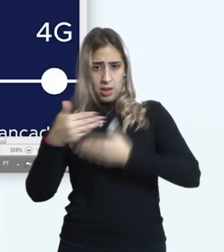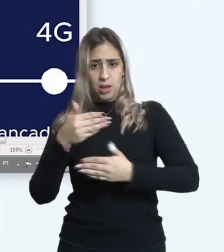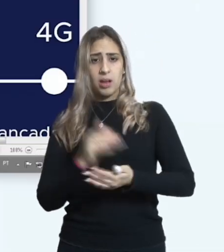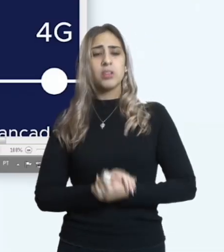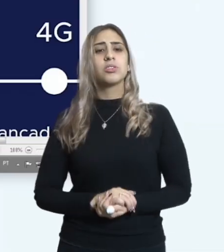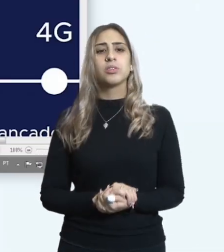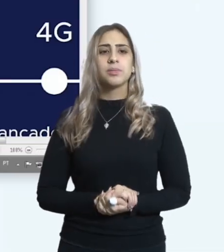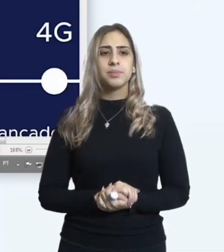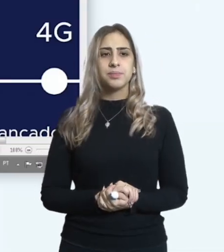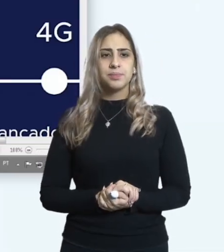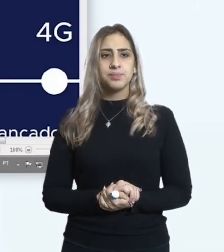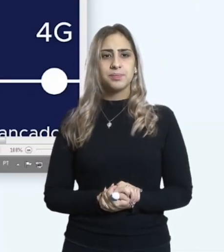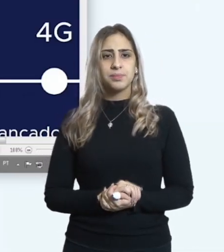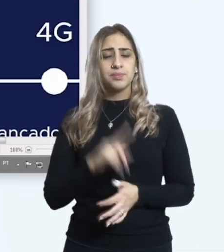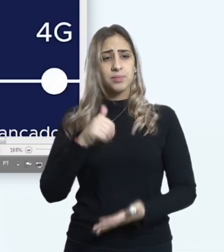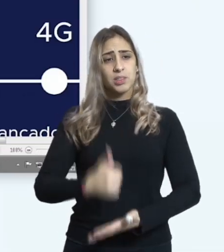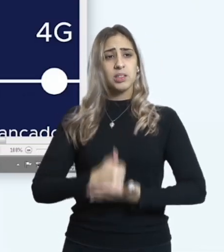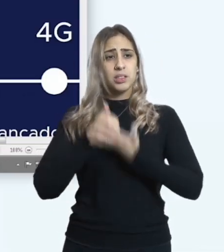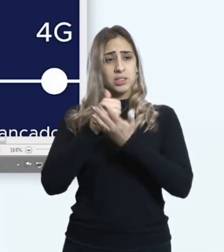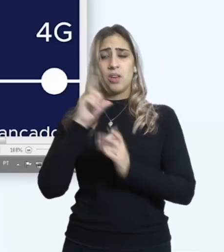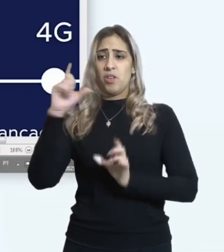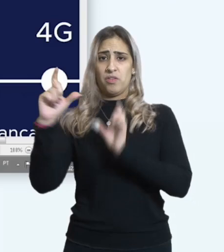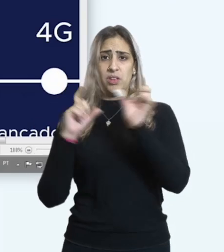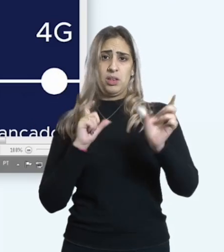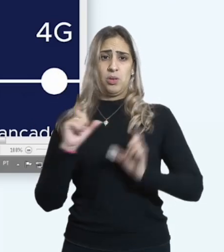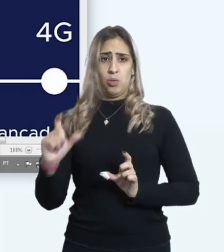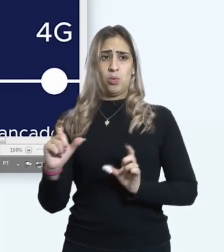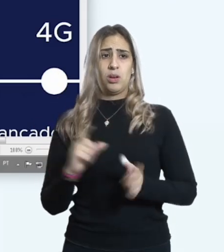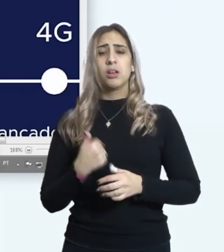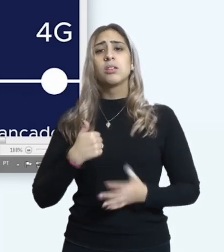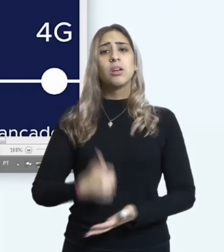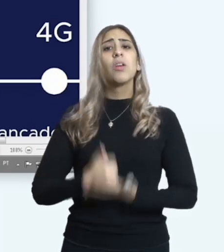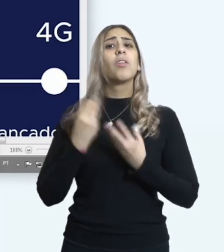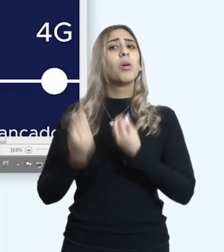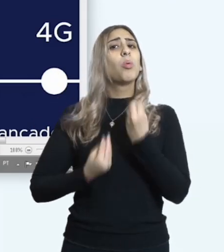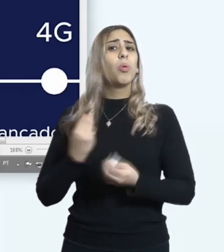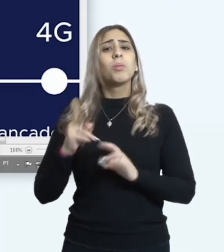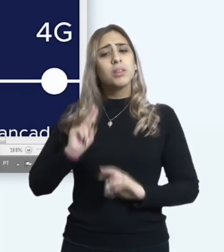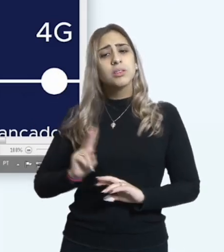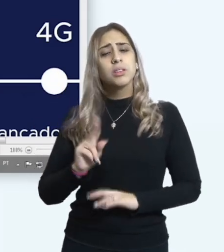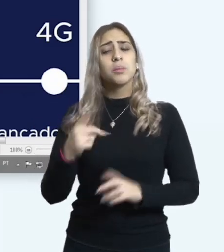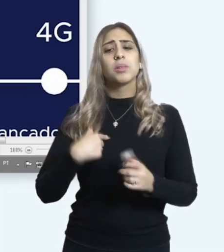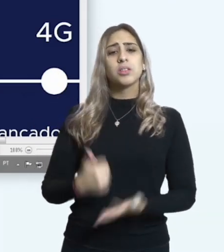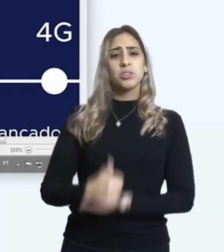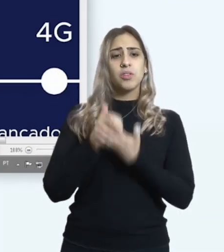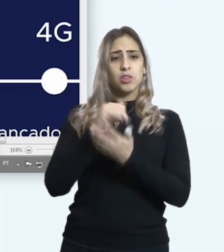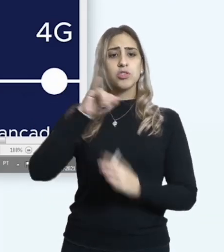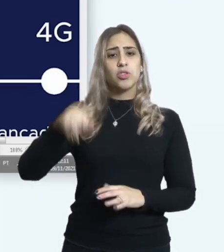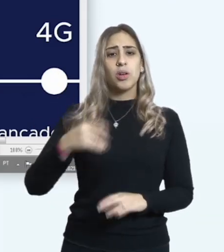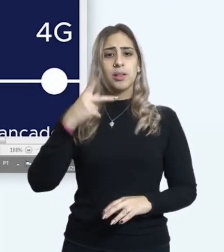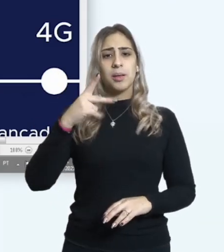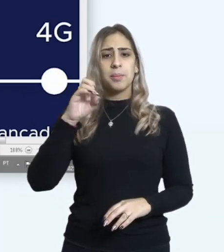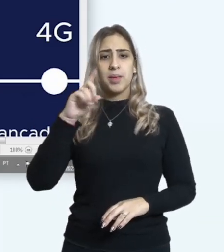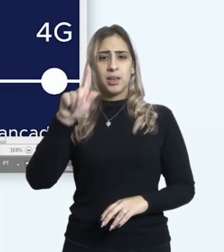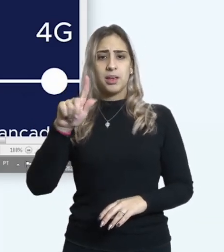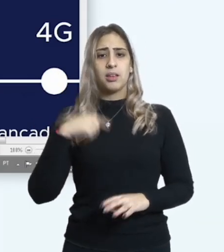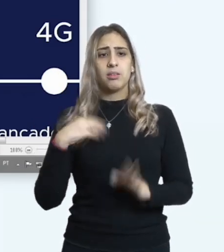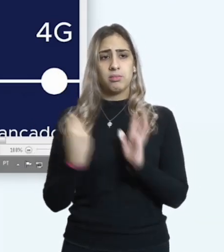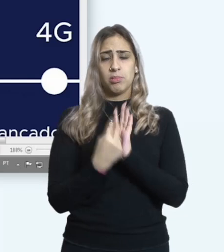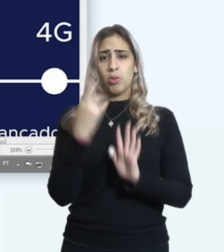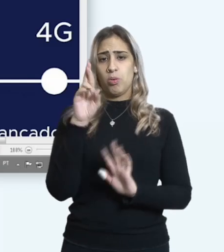Paint, e salva a figura. Salvar como, sempre salvando em JPEG, e dá um nome para